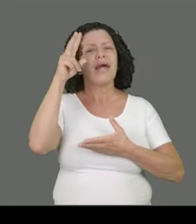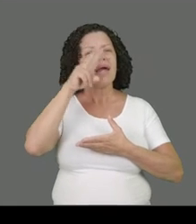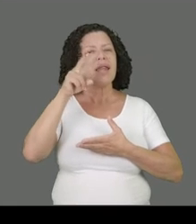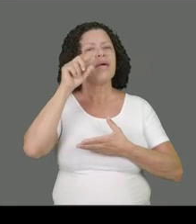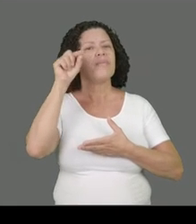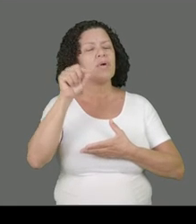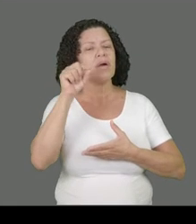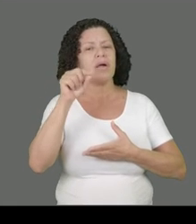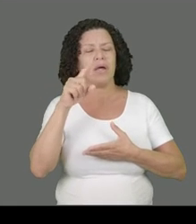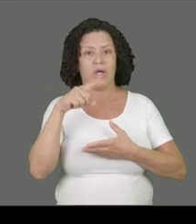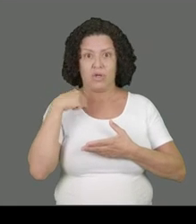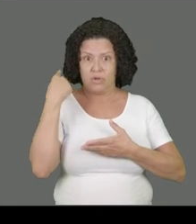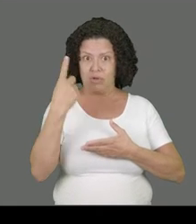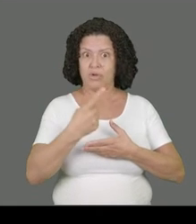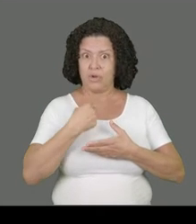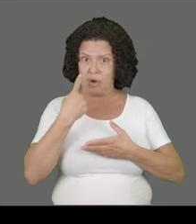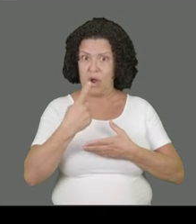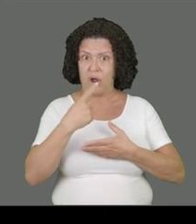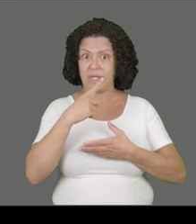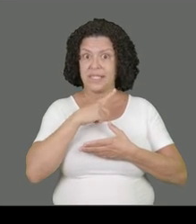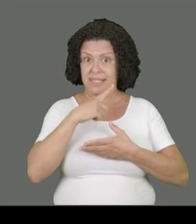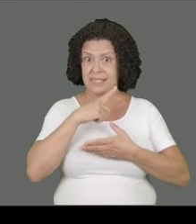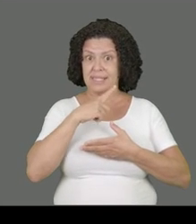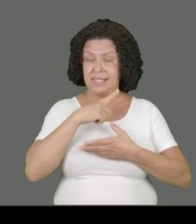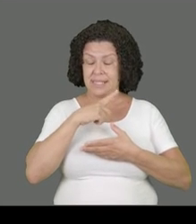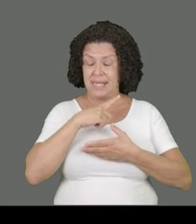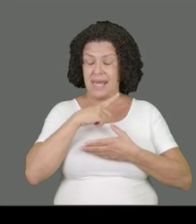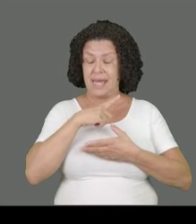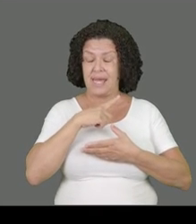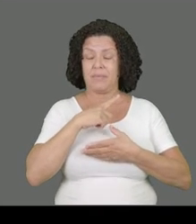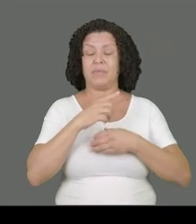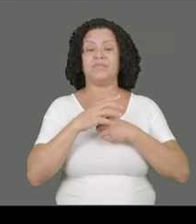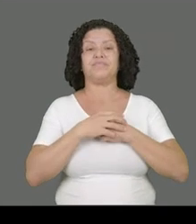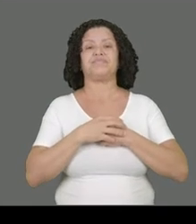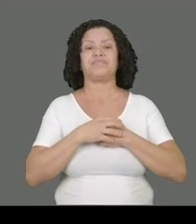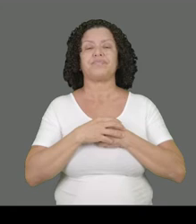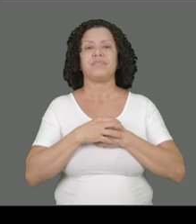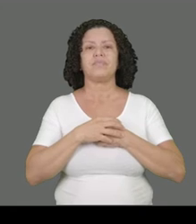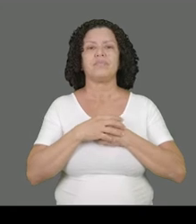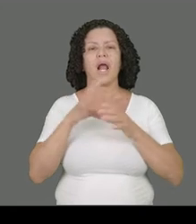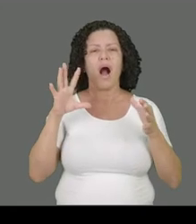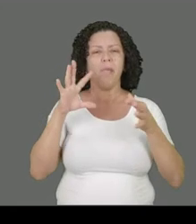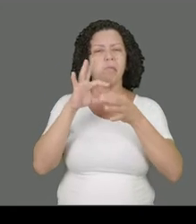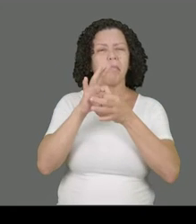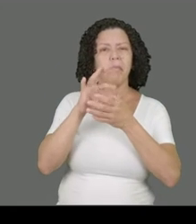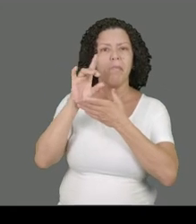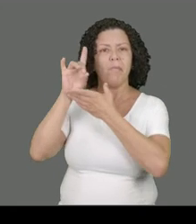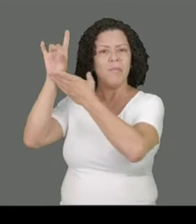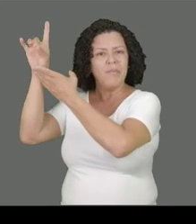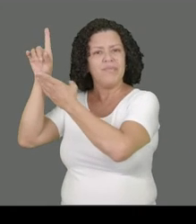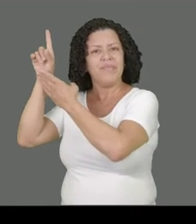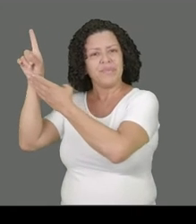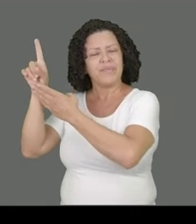Ele comenta, ele nos lembra que nós temos dentro dessas concessões